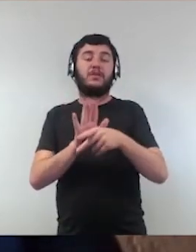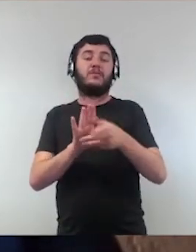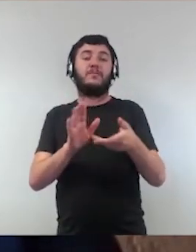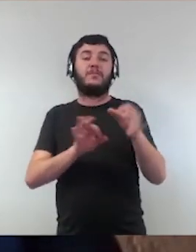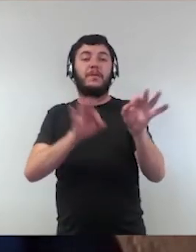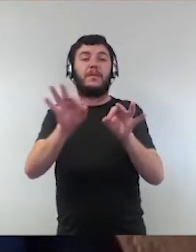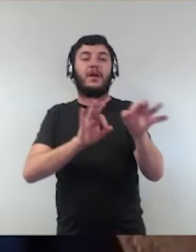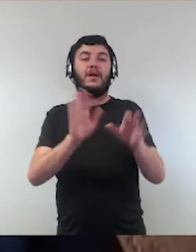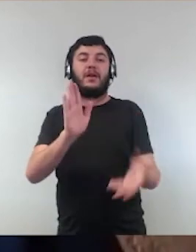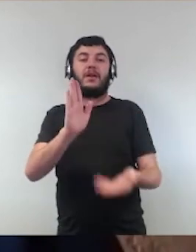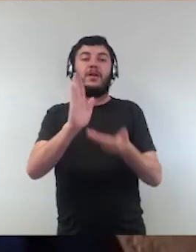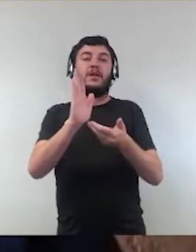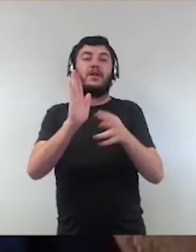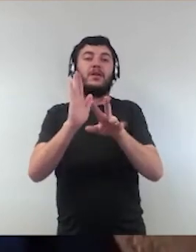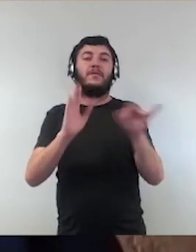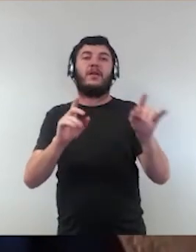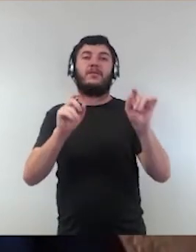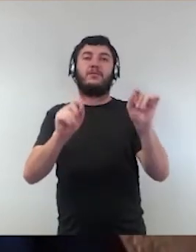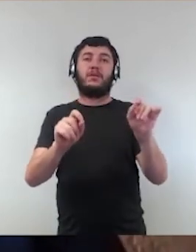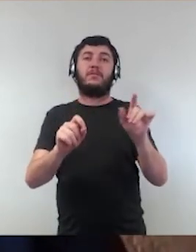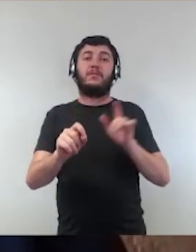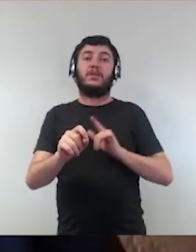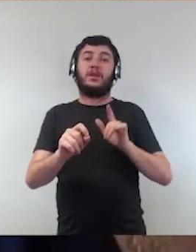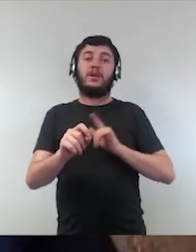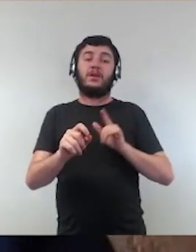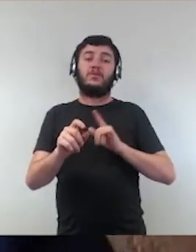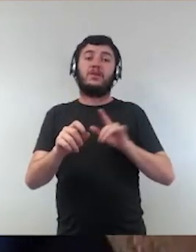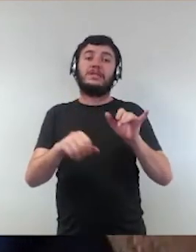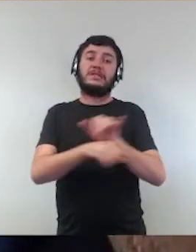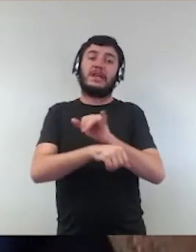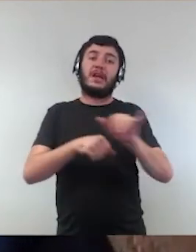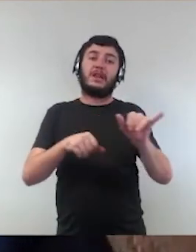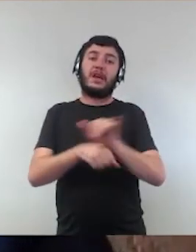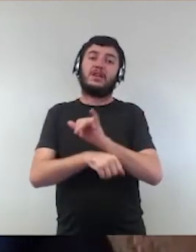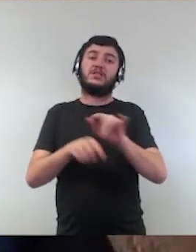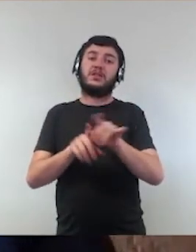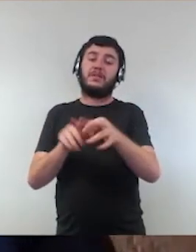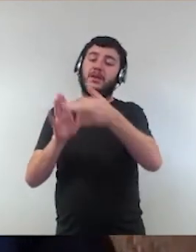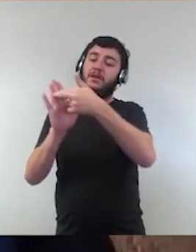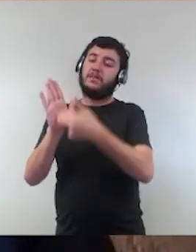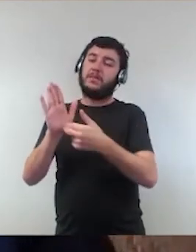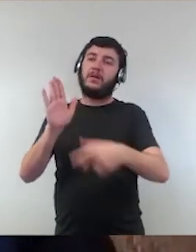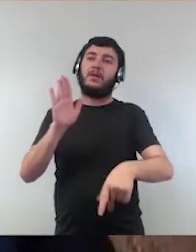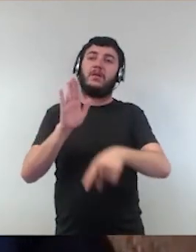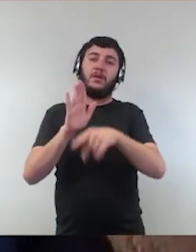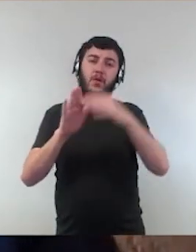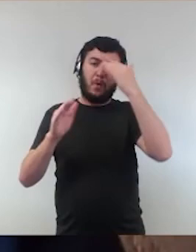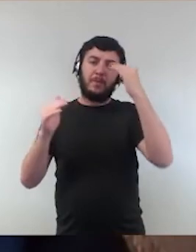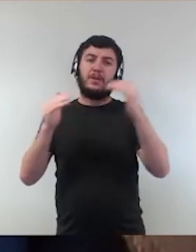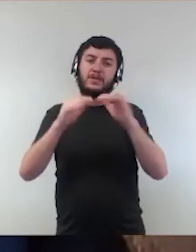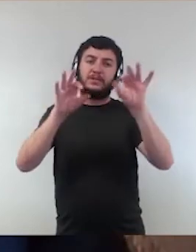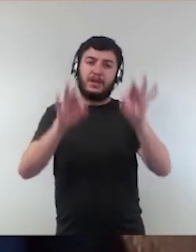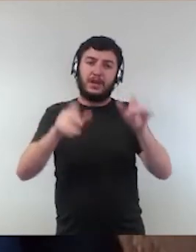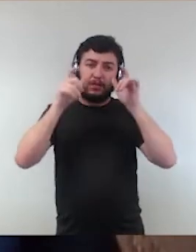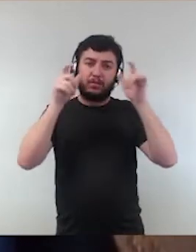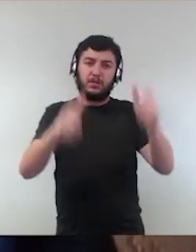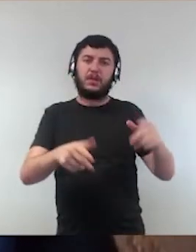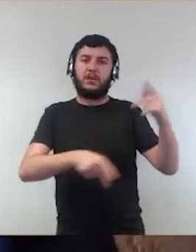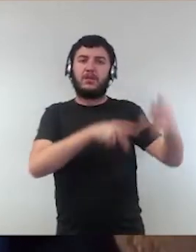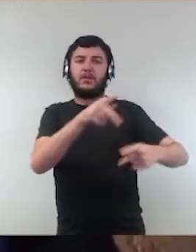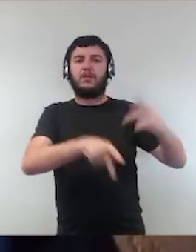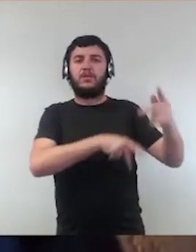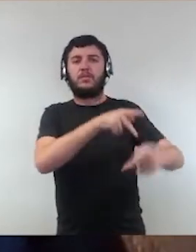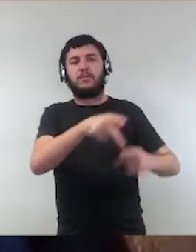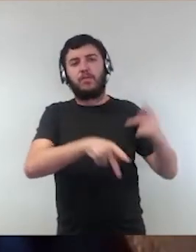deverá prever medidas proporcionais e estritamente necessárias ao atendimento do interesse público na persecução